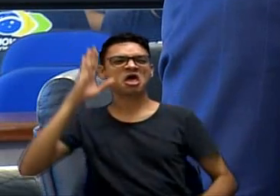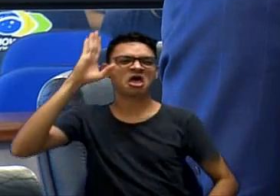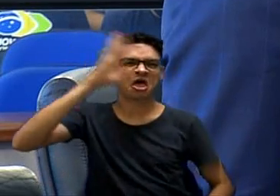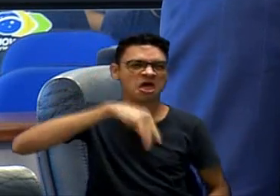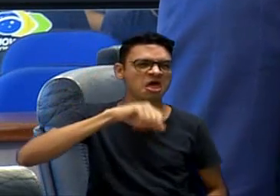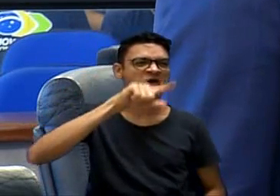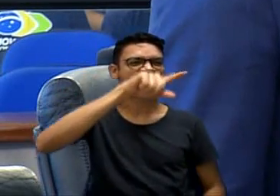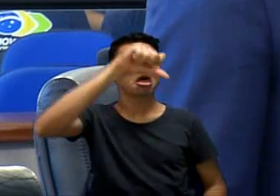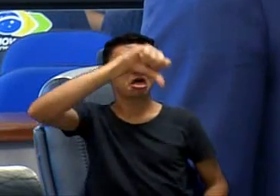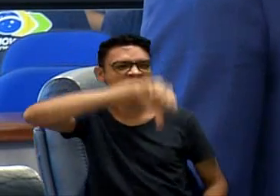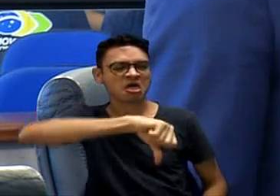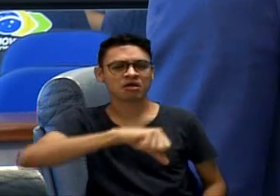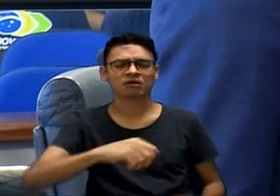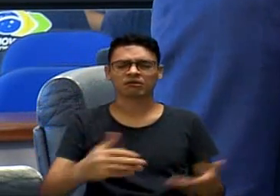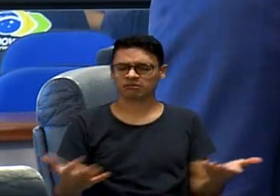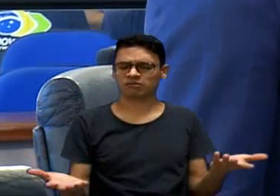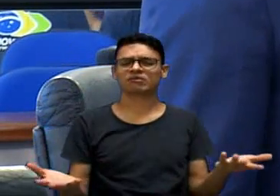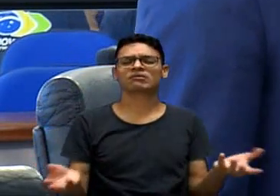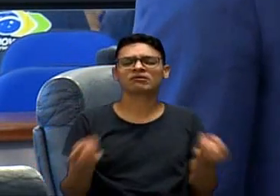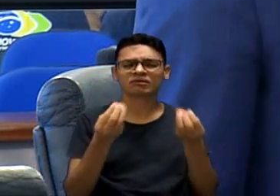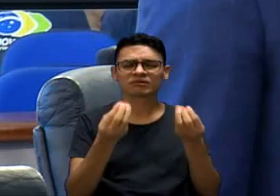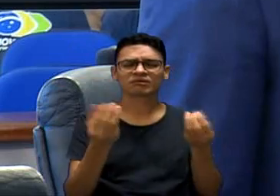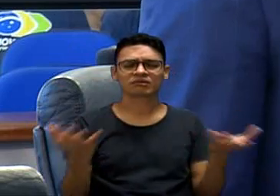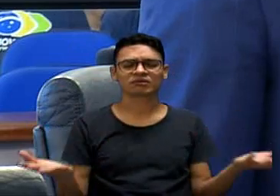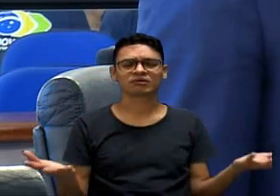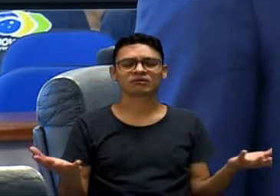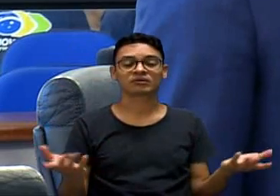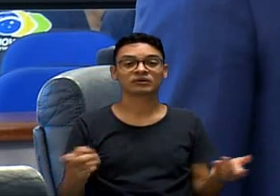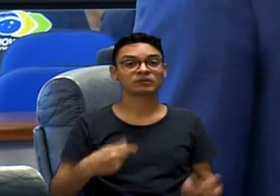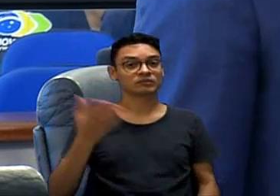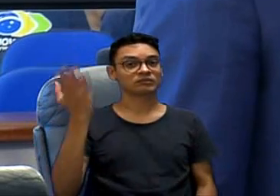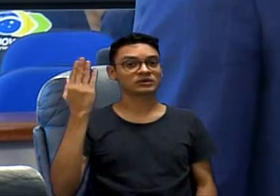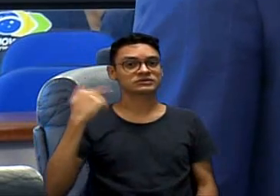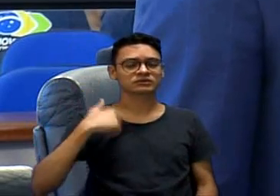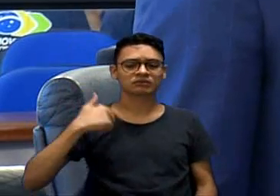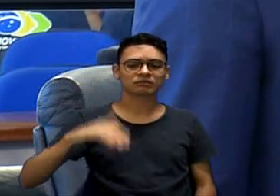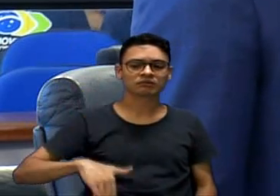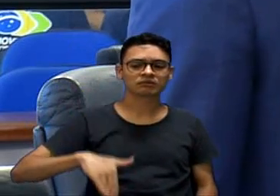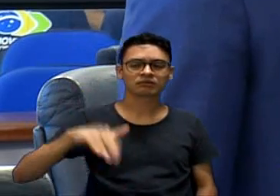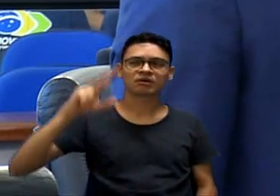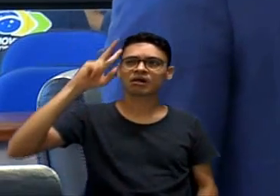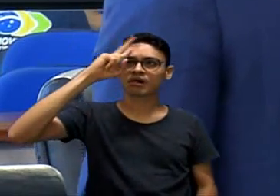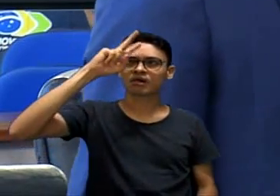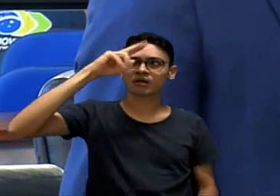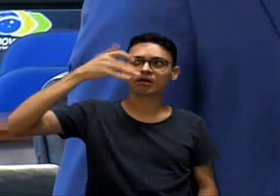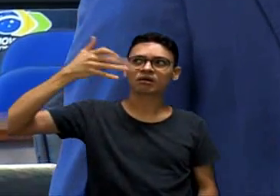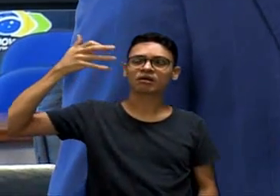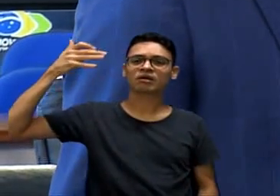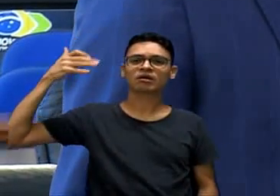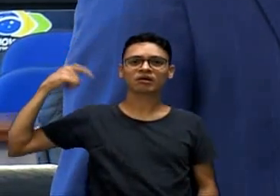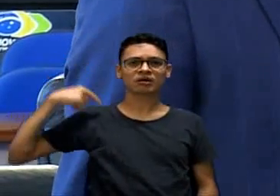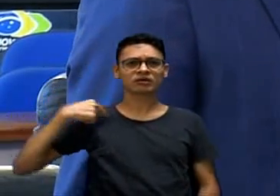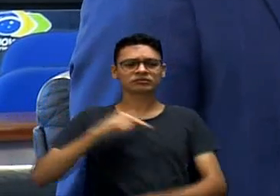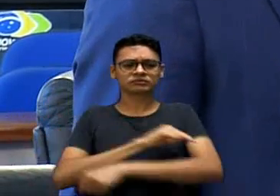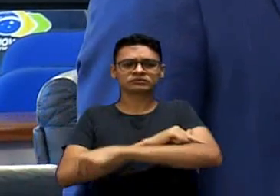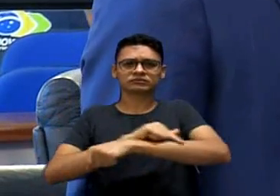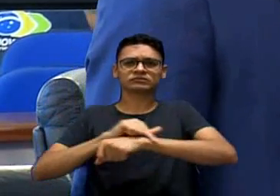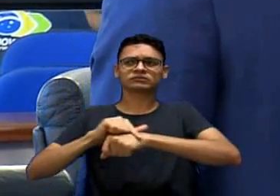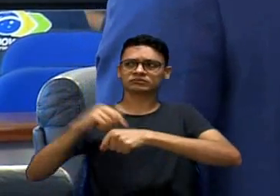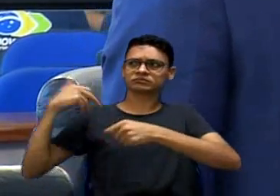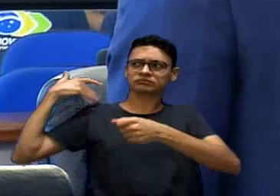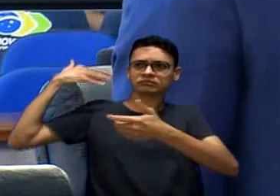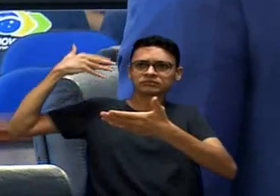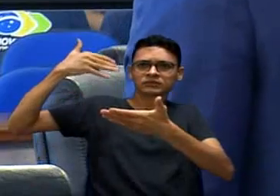xingados. Então, presidente, eu venho de um berço e eu tenho berço. Eu